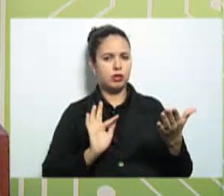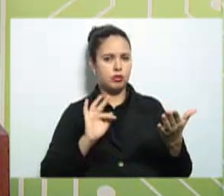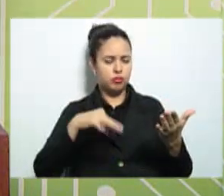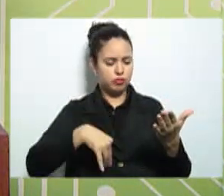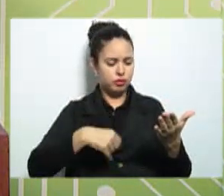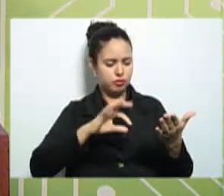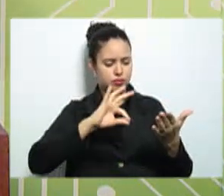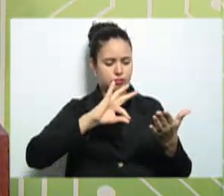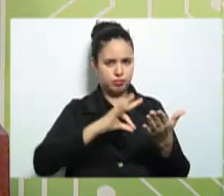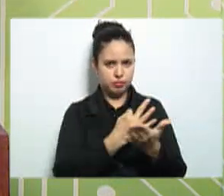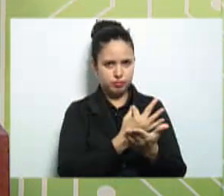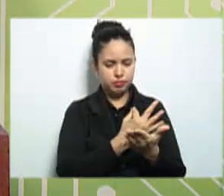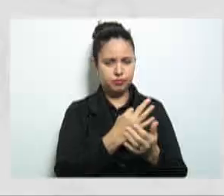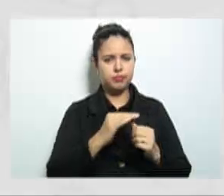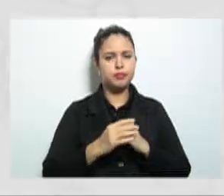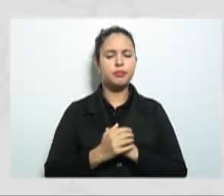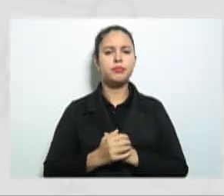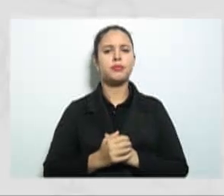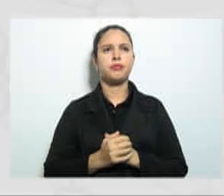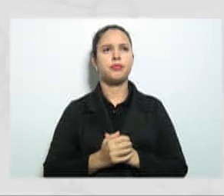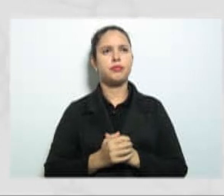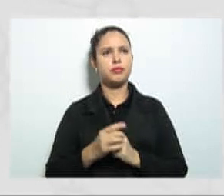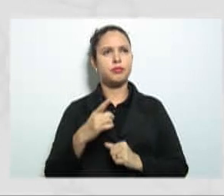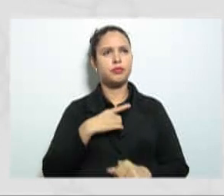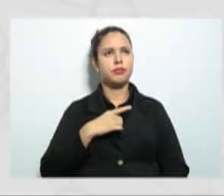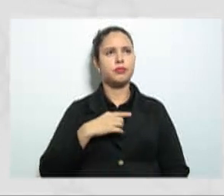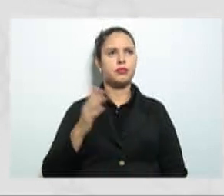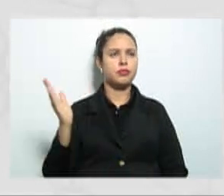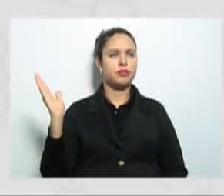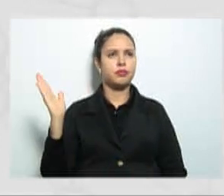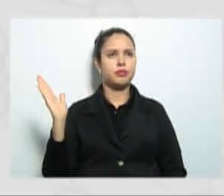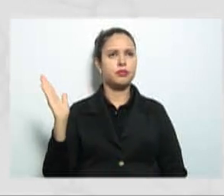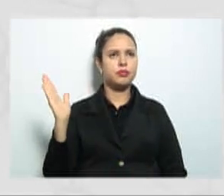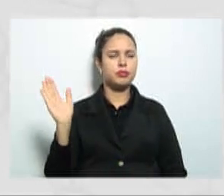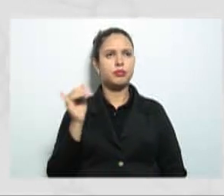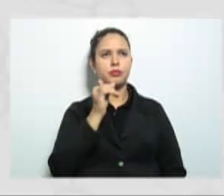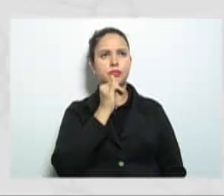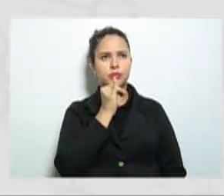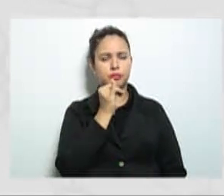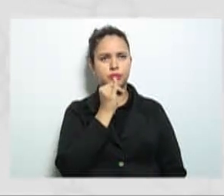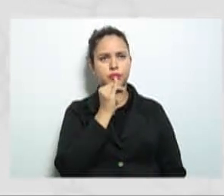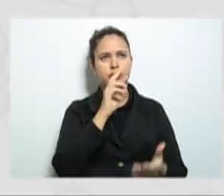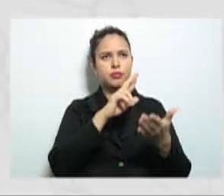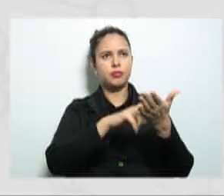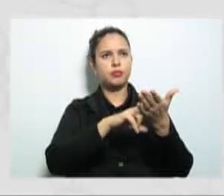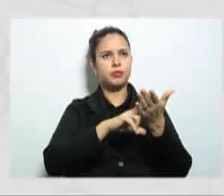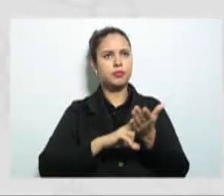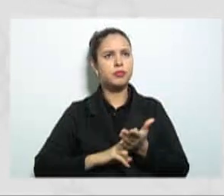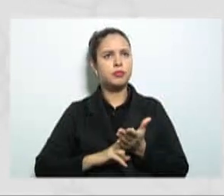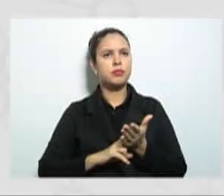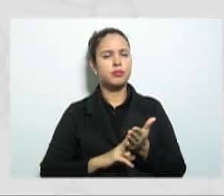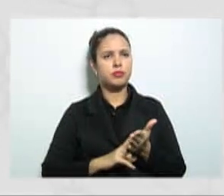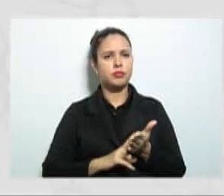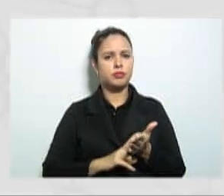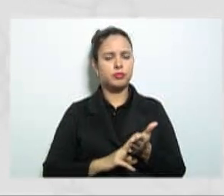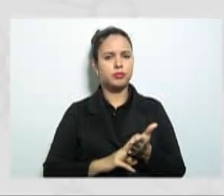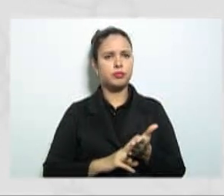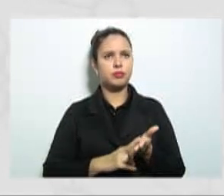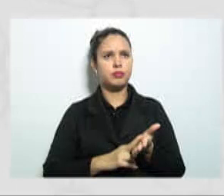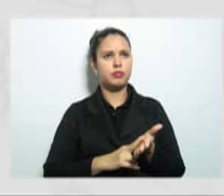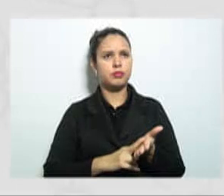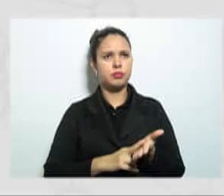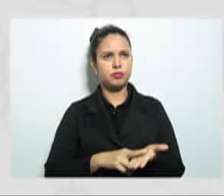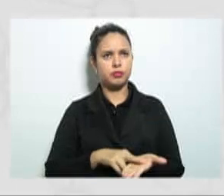texto digitado. E aqui nós temos um exemplo de requerimento, porque, apesar de você mesmo